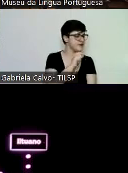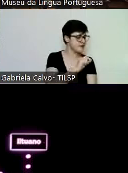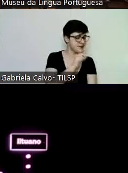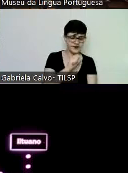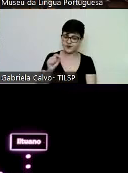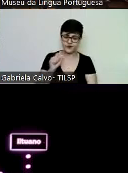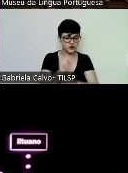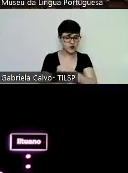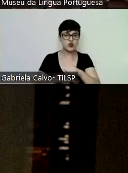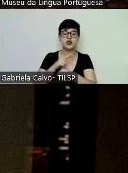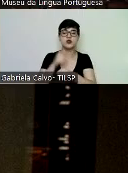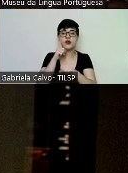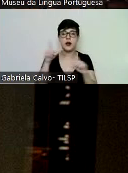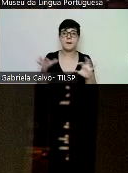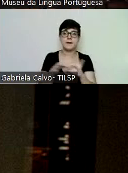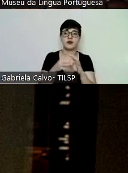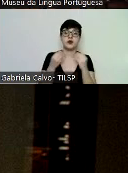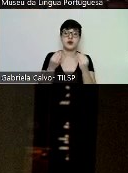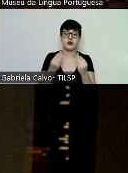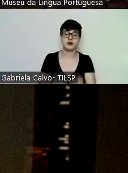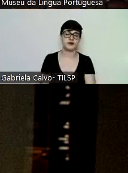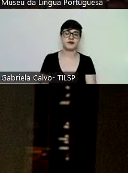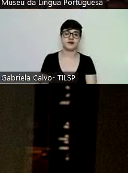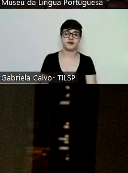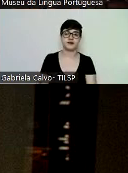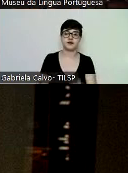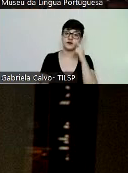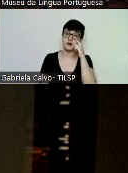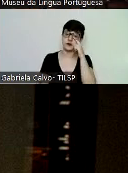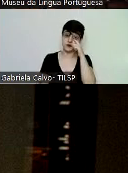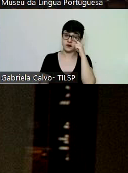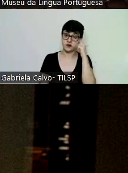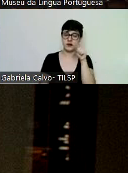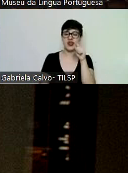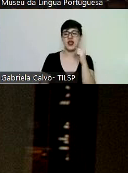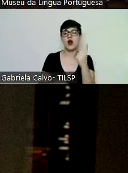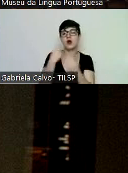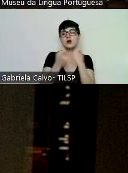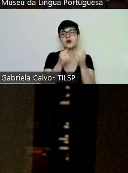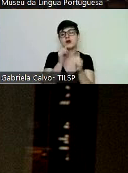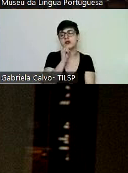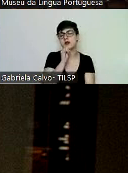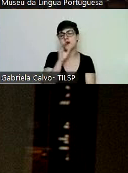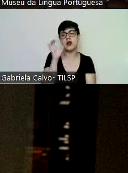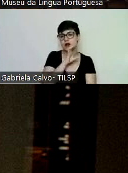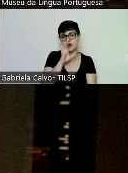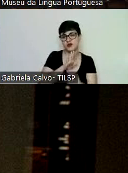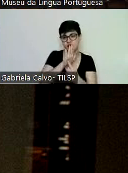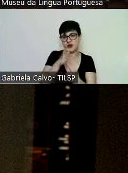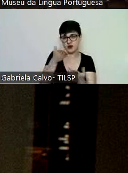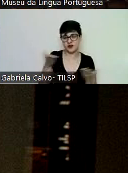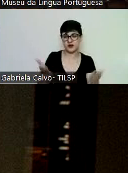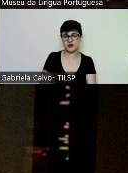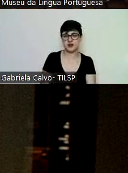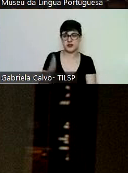essa coerência podemos avançar E aí vou trazer só alguns exemplos muito rápidamente eu